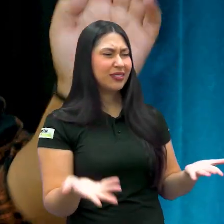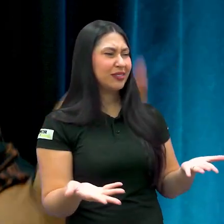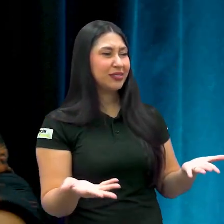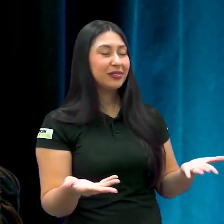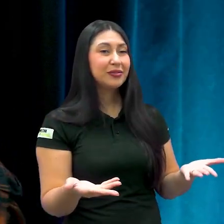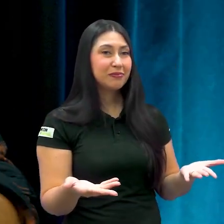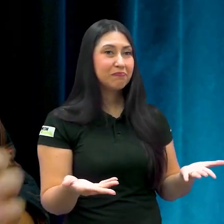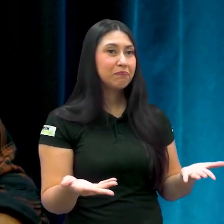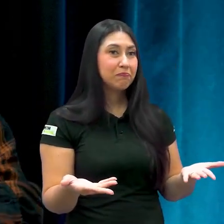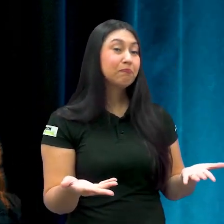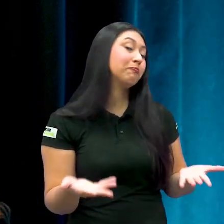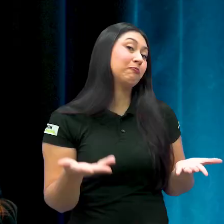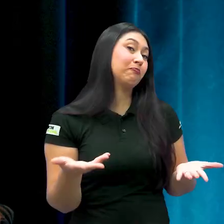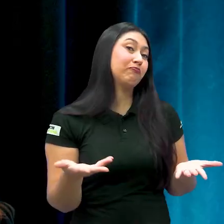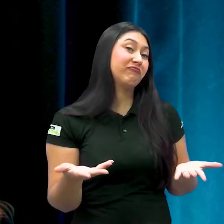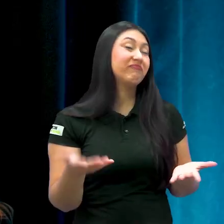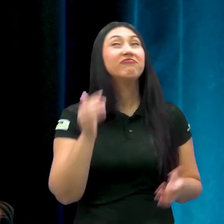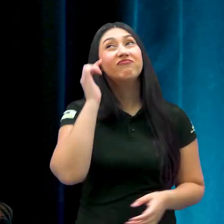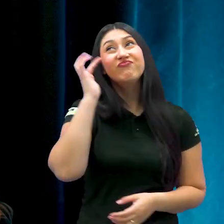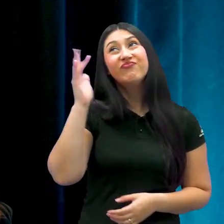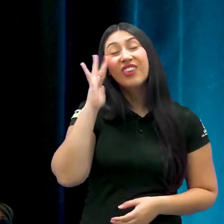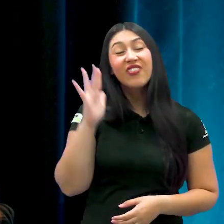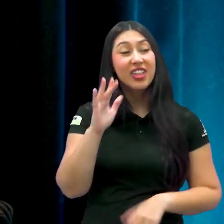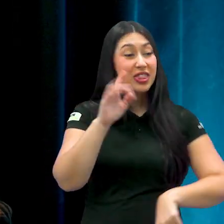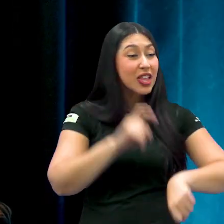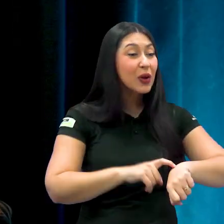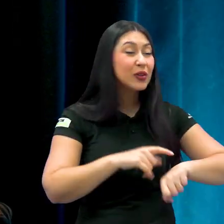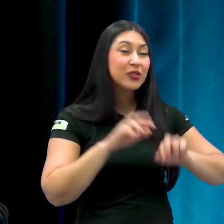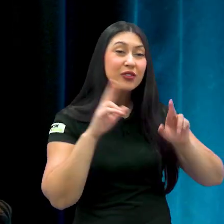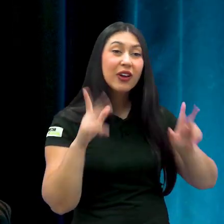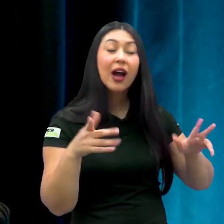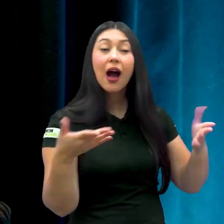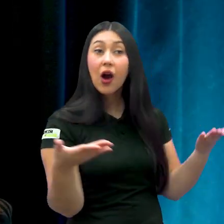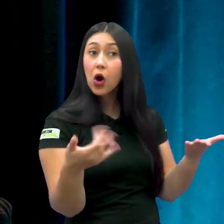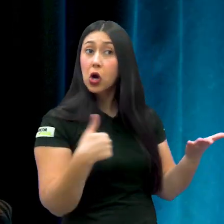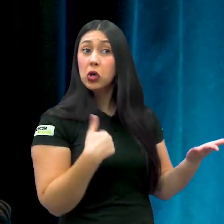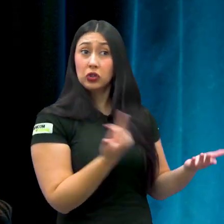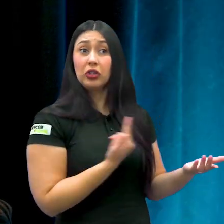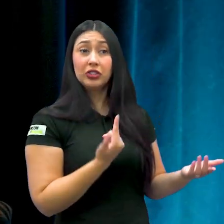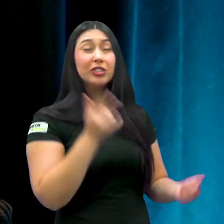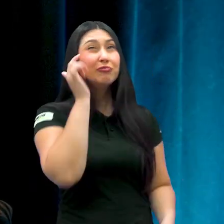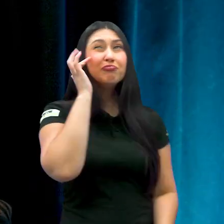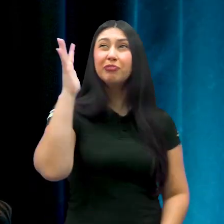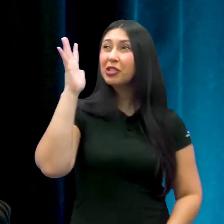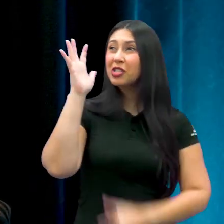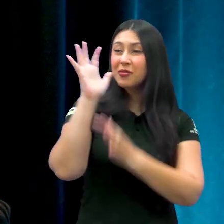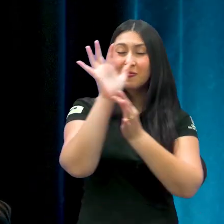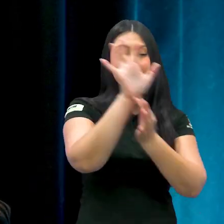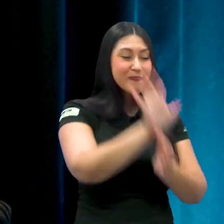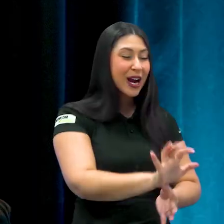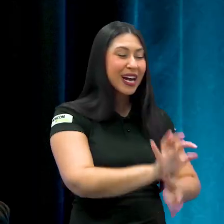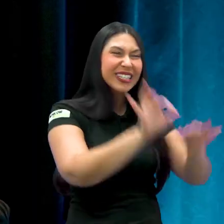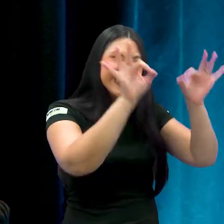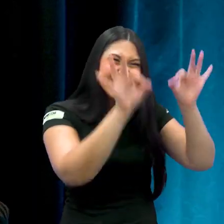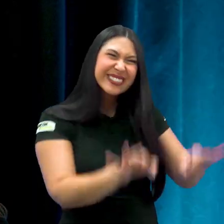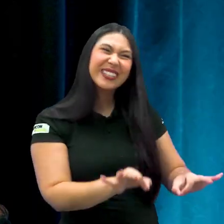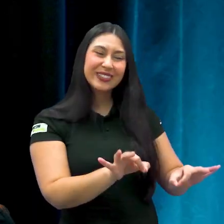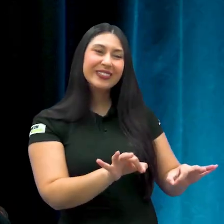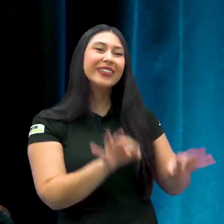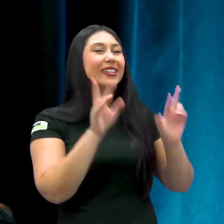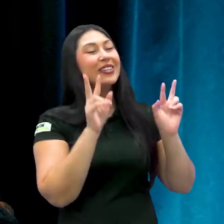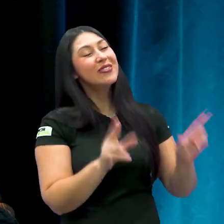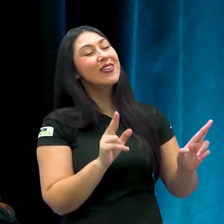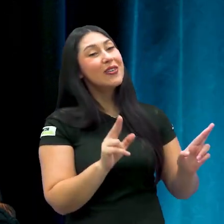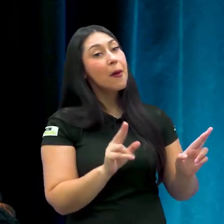saía completamente diferente. Nada do que eu tinha imaginado. Esse não, eu consigo colocar exatamente o que eu quero fazer, o que eu quero